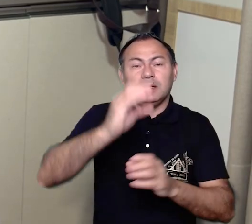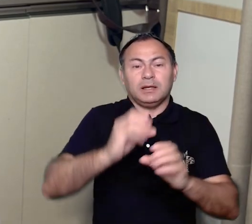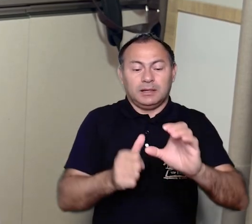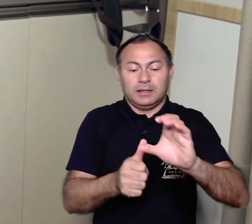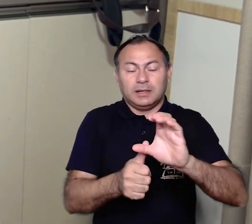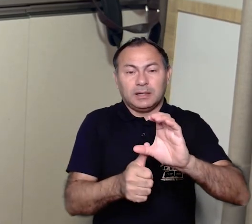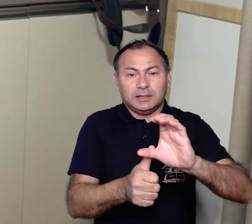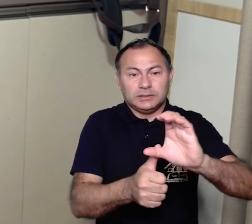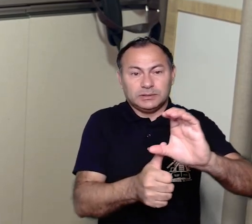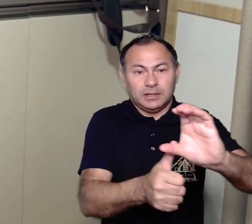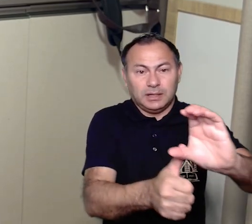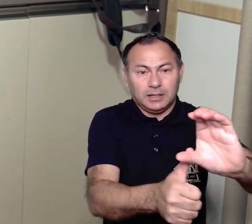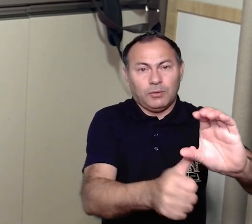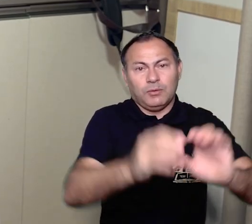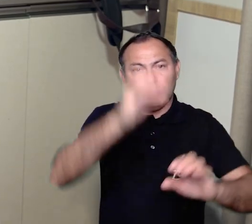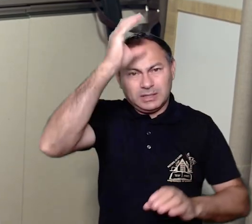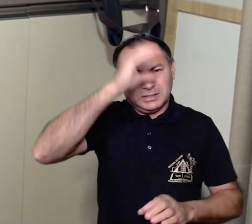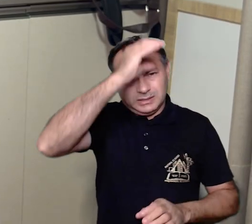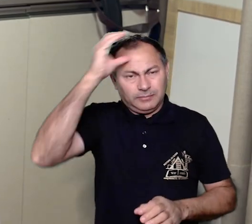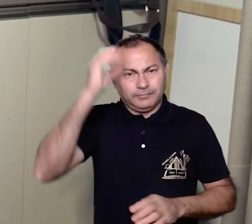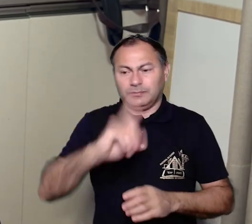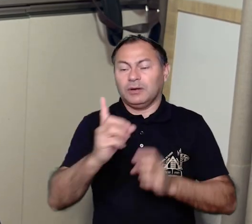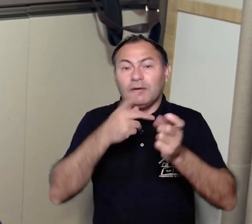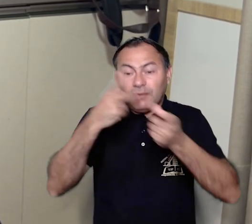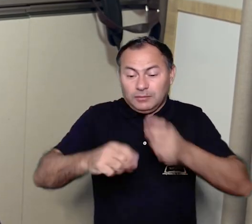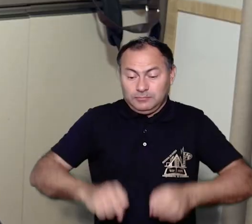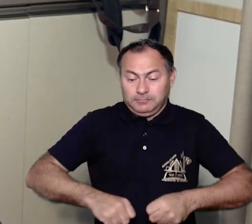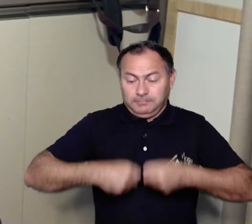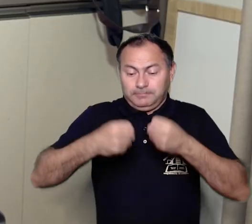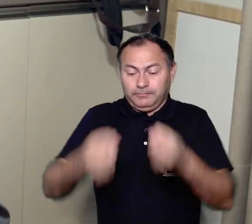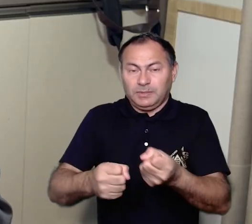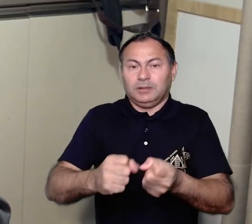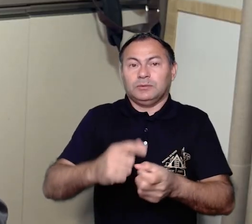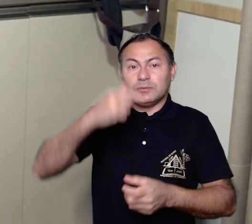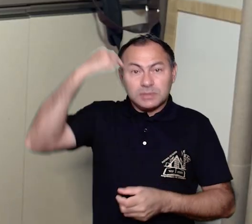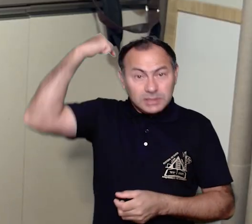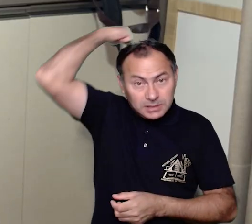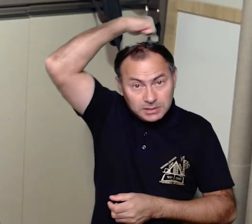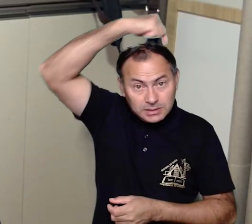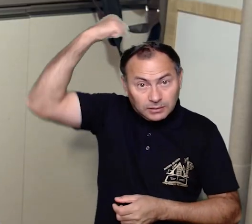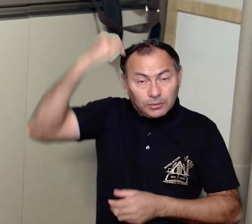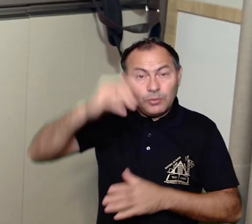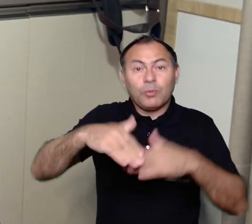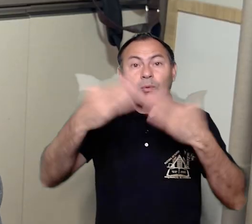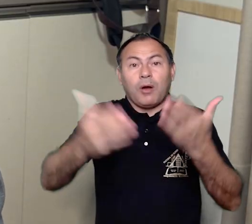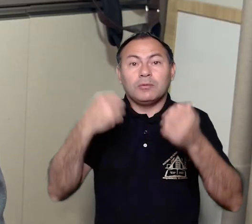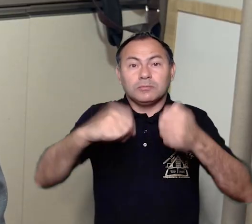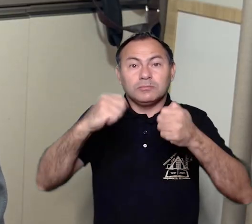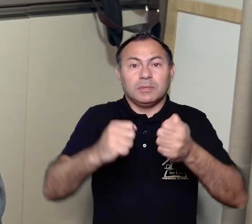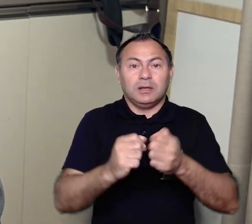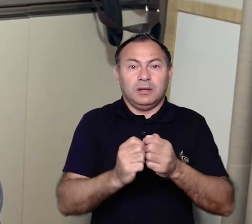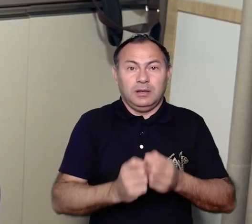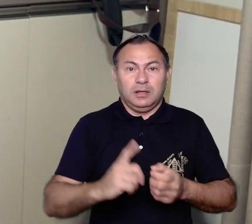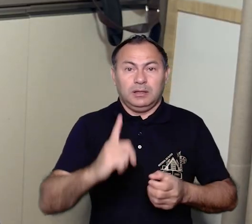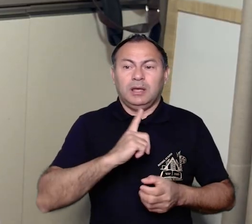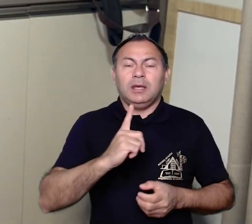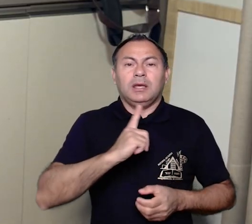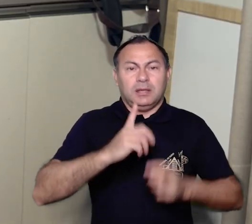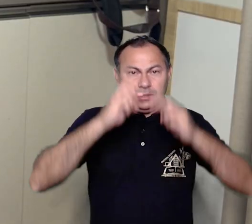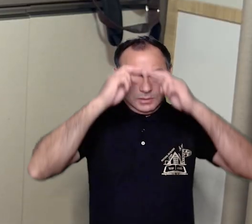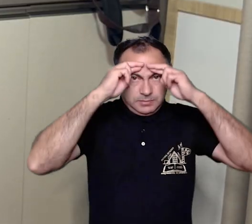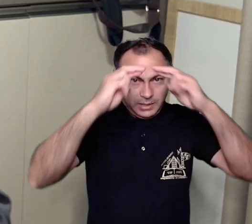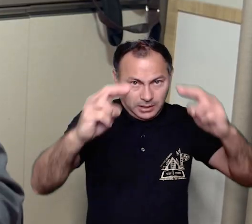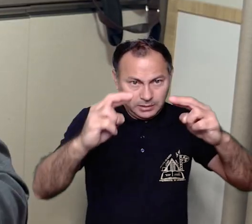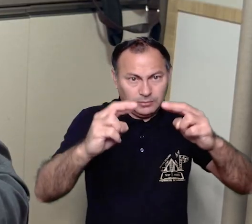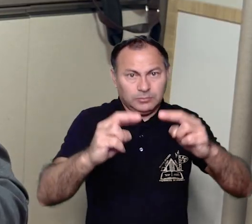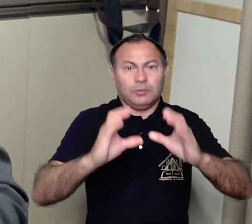cristã. Não se trata apenas do esforço do sagrado, ao qual se deve acender o